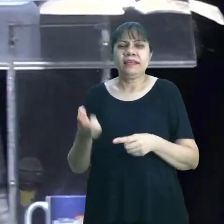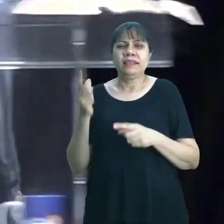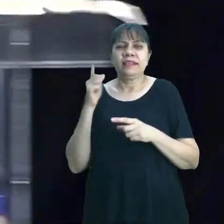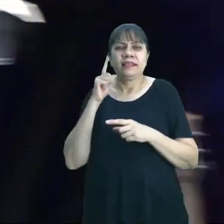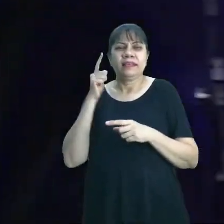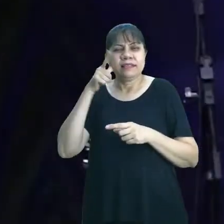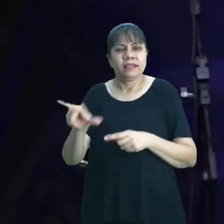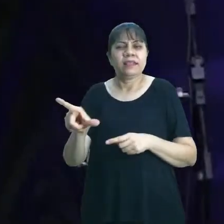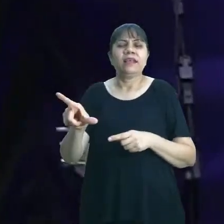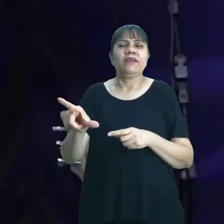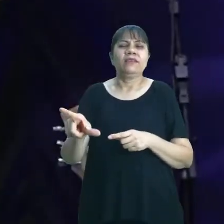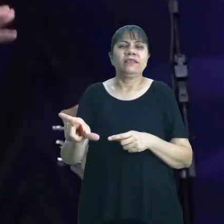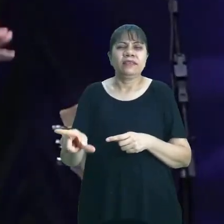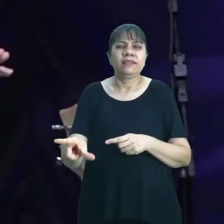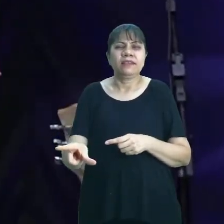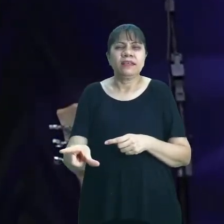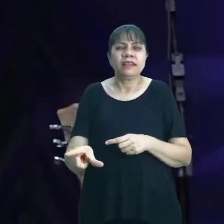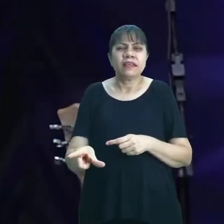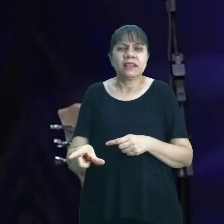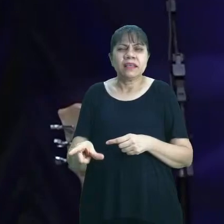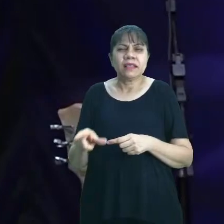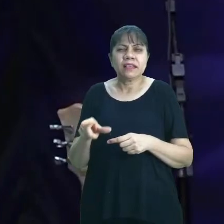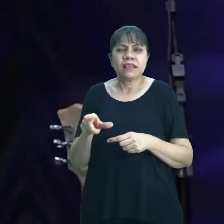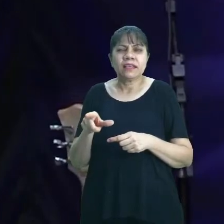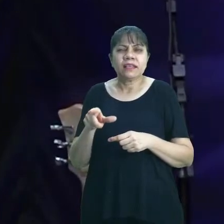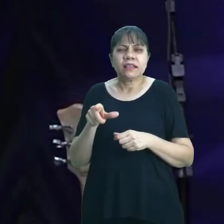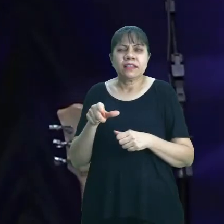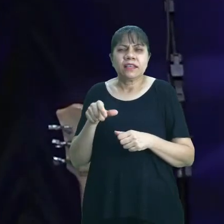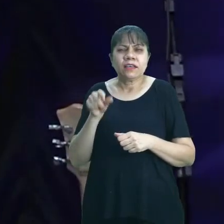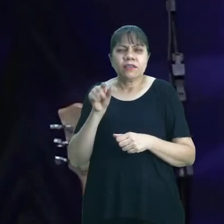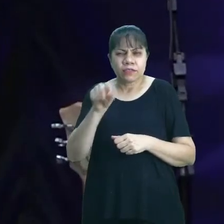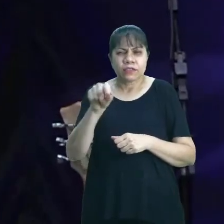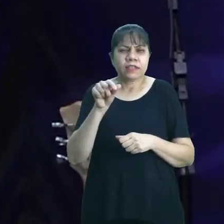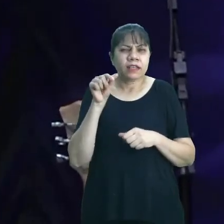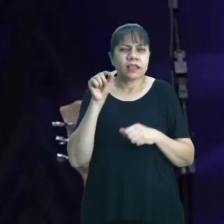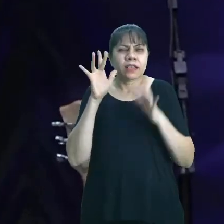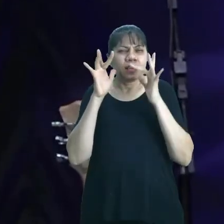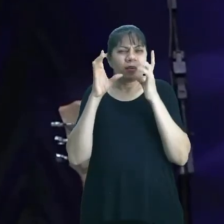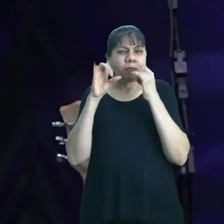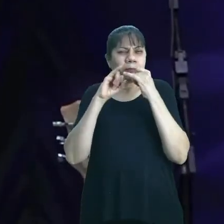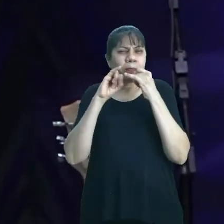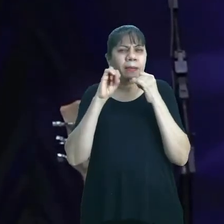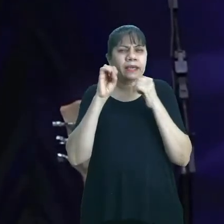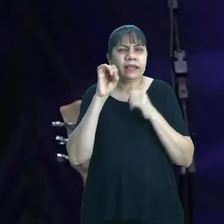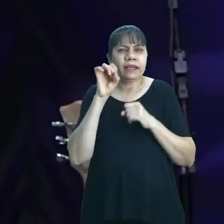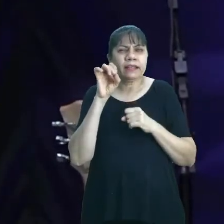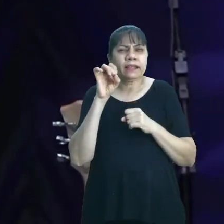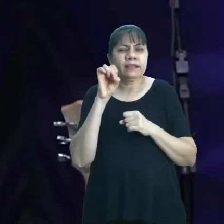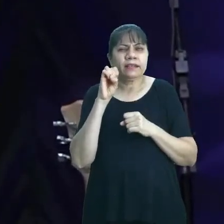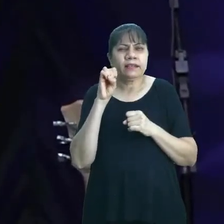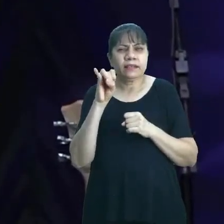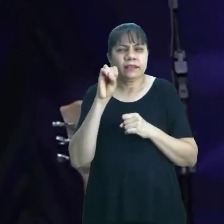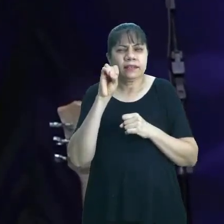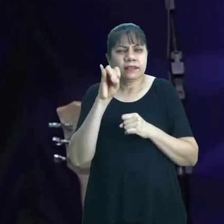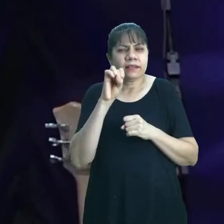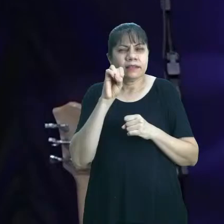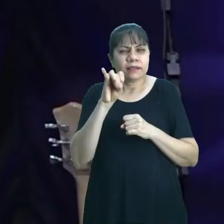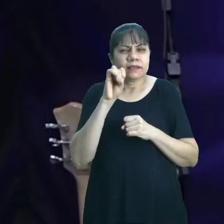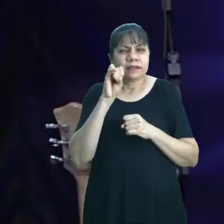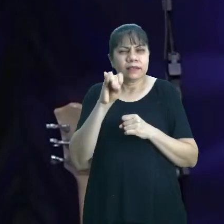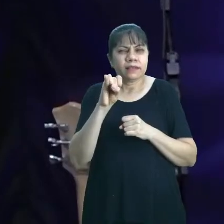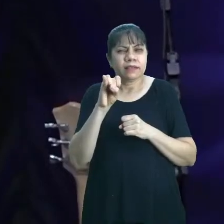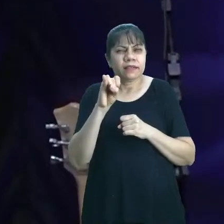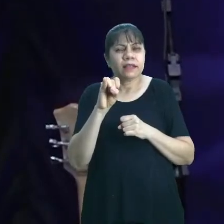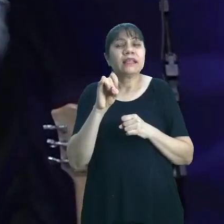Você atrai aquele que só quer tirar uma casca. E Deus fala a respeito disso. Ele